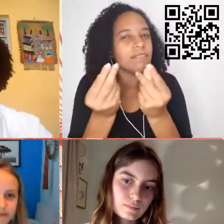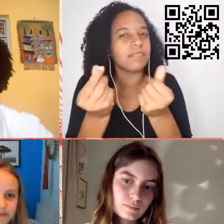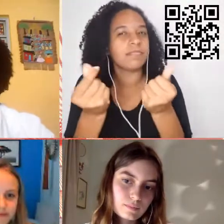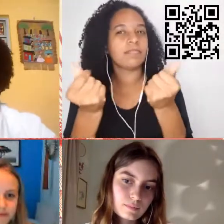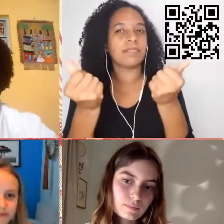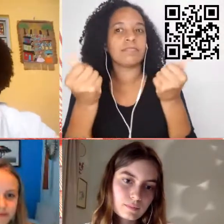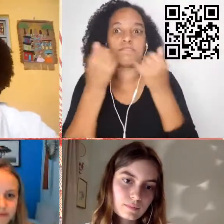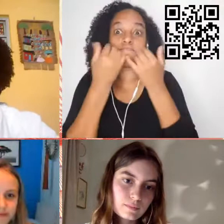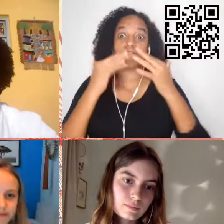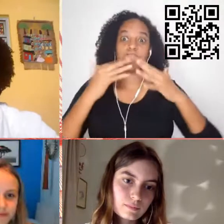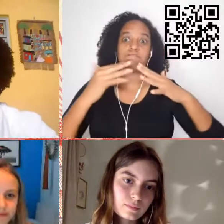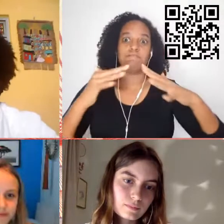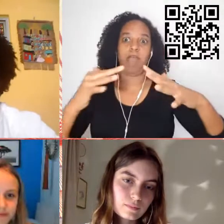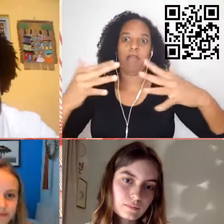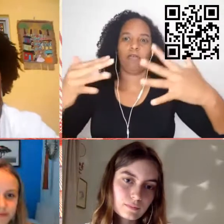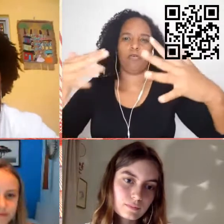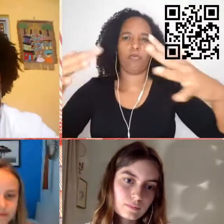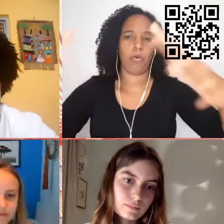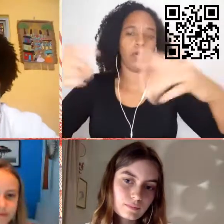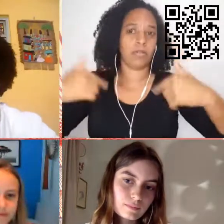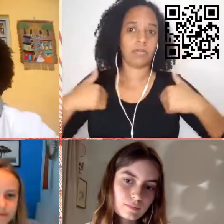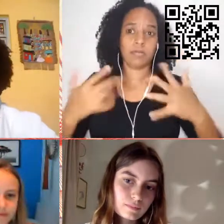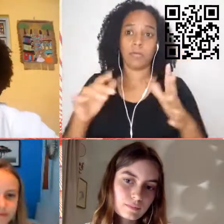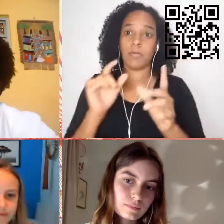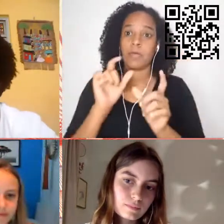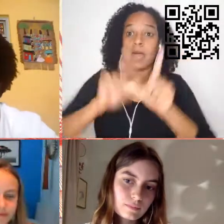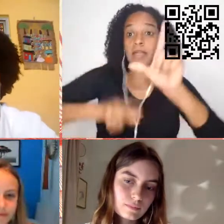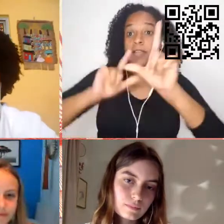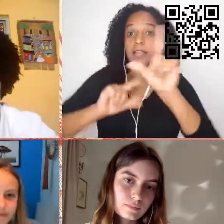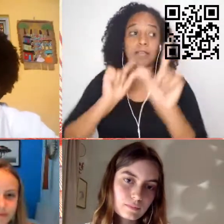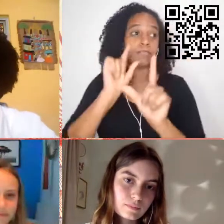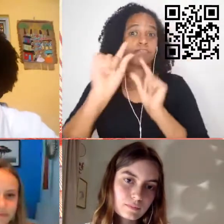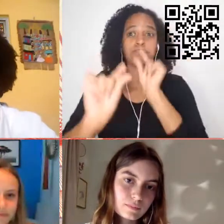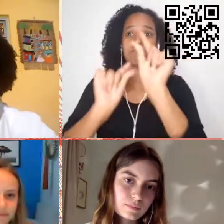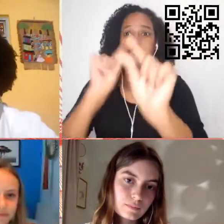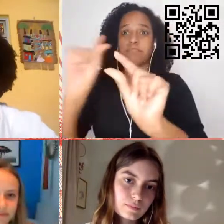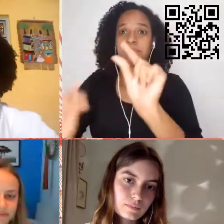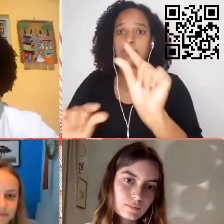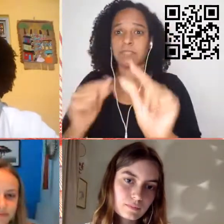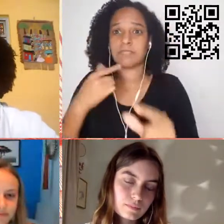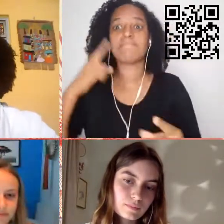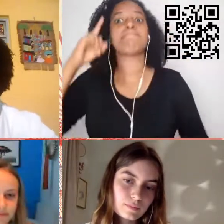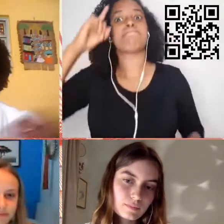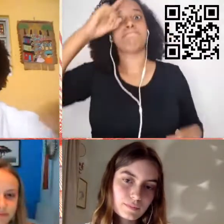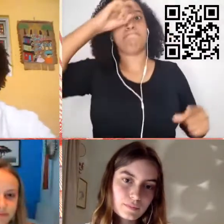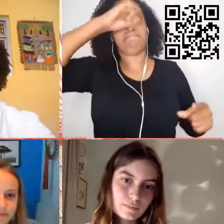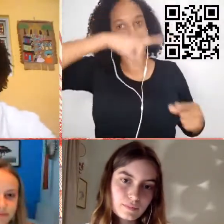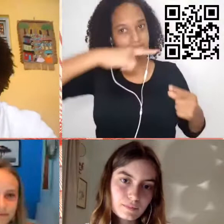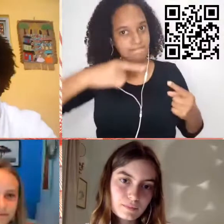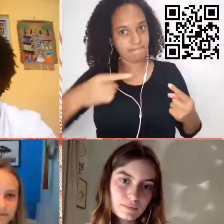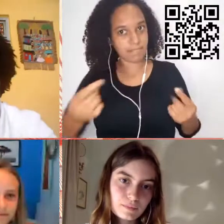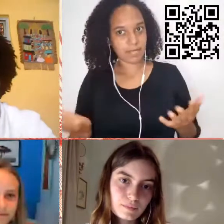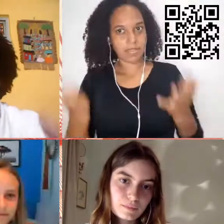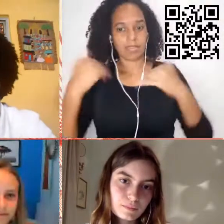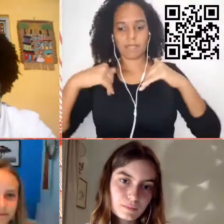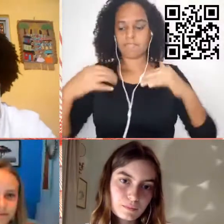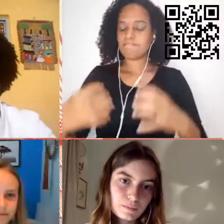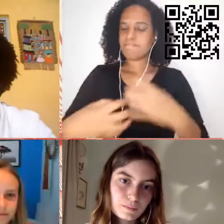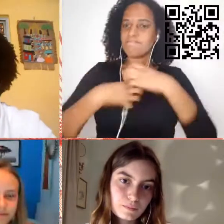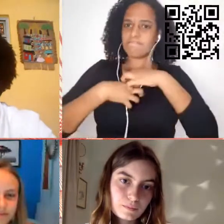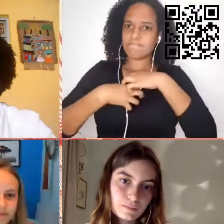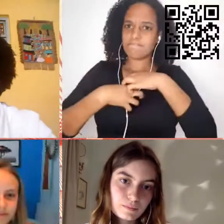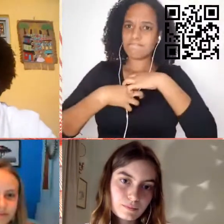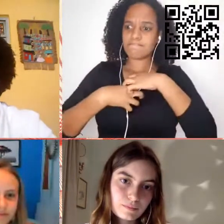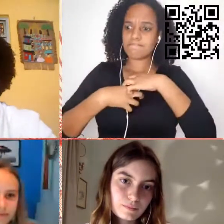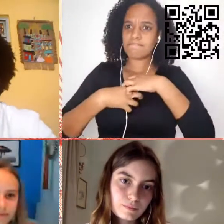reverberam de mim. Letras soltas, desafio. Habitar sentimentos em